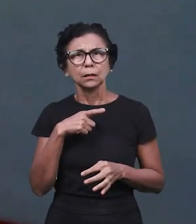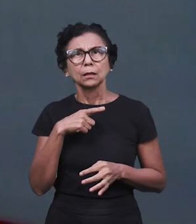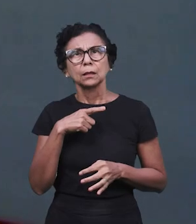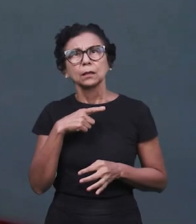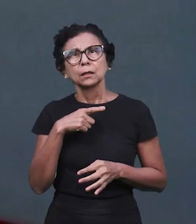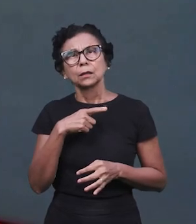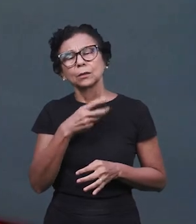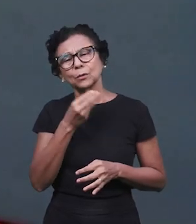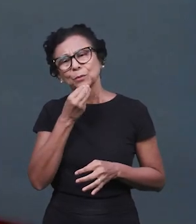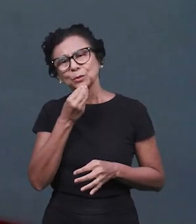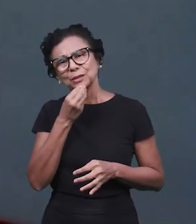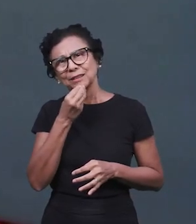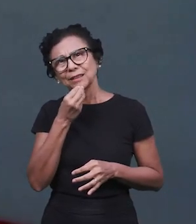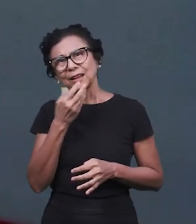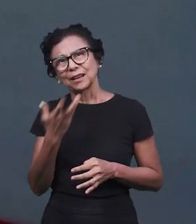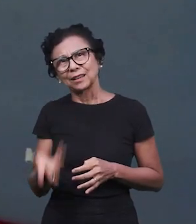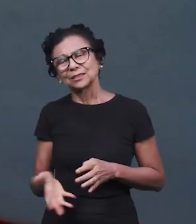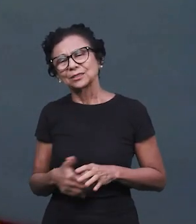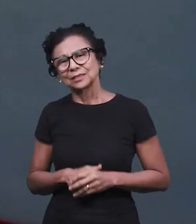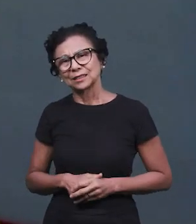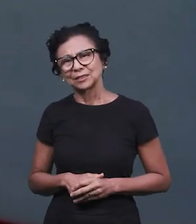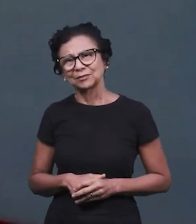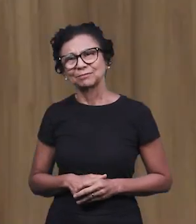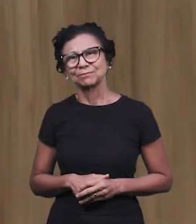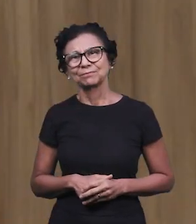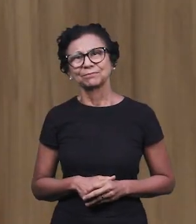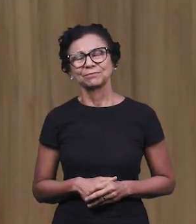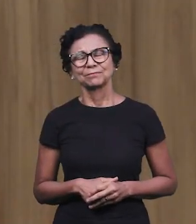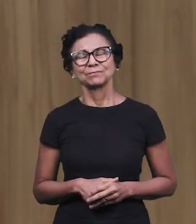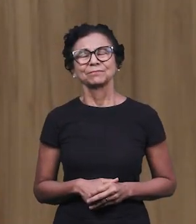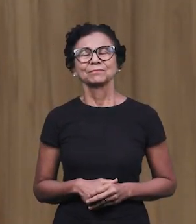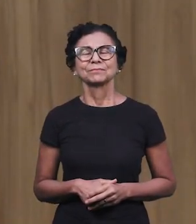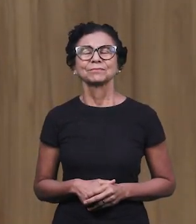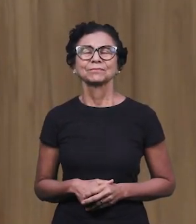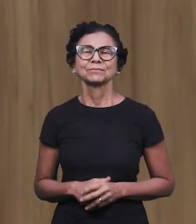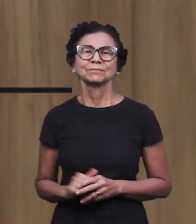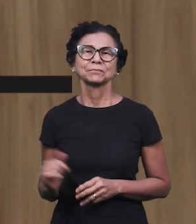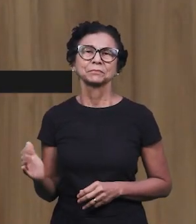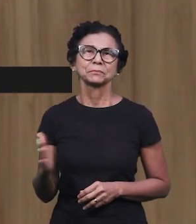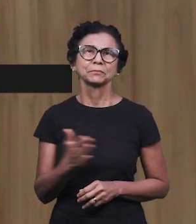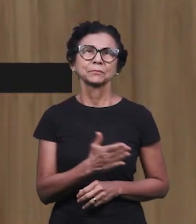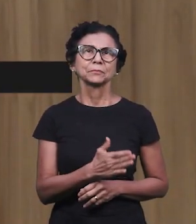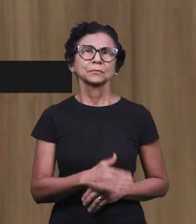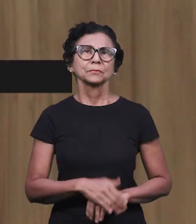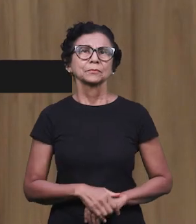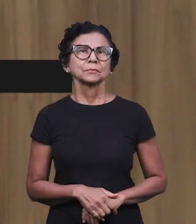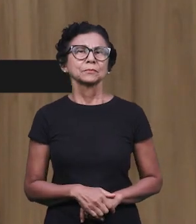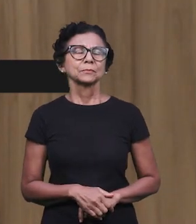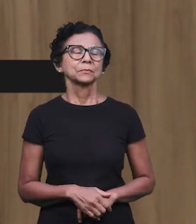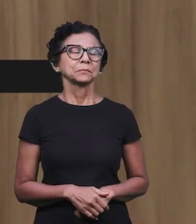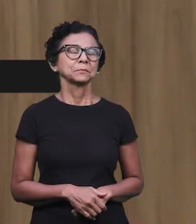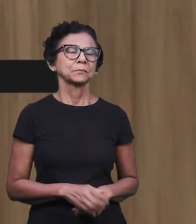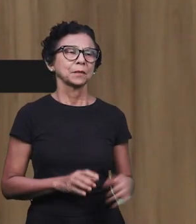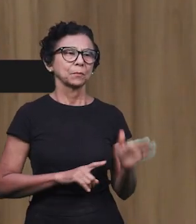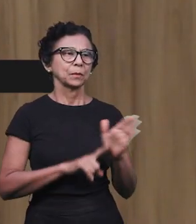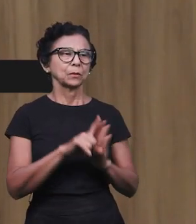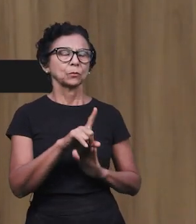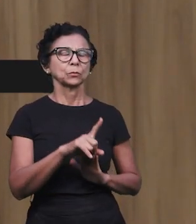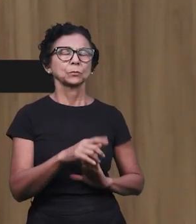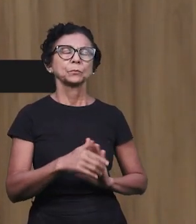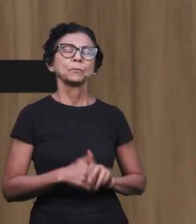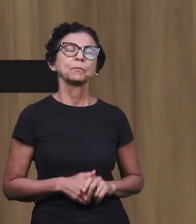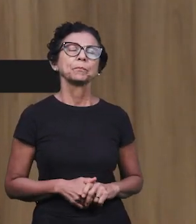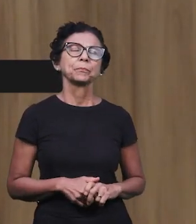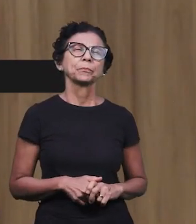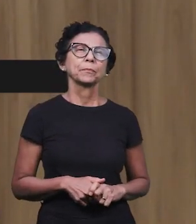pares, e não sair tão prejudicado. Legal. Deixa eu fazer uma outra pergunta que até vou ler aqui. Hoje temos mais